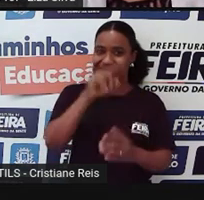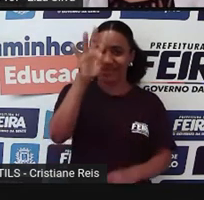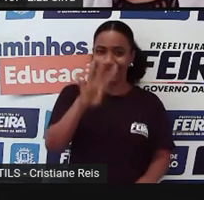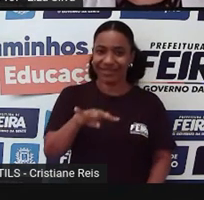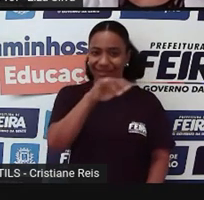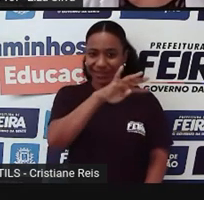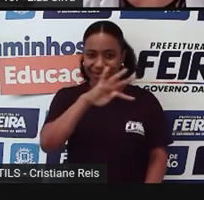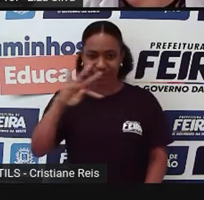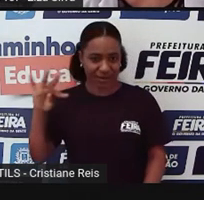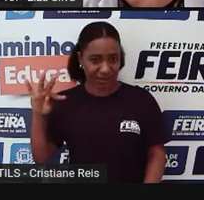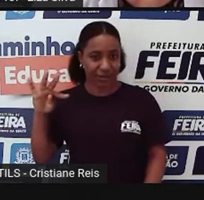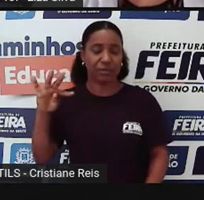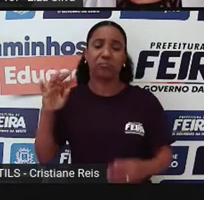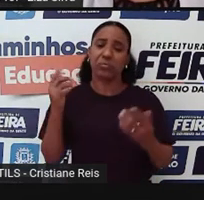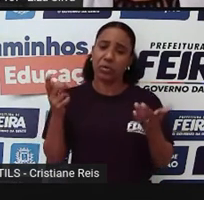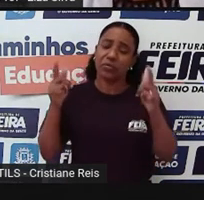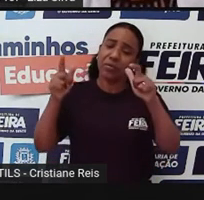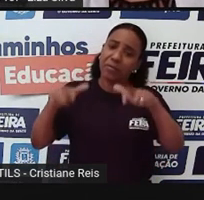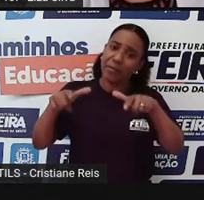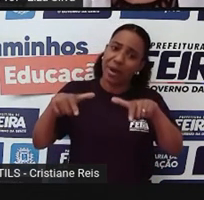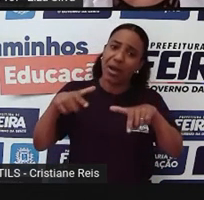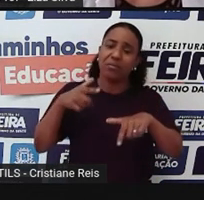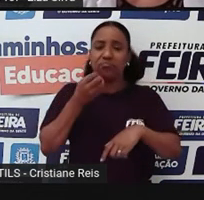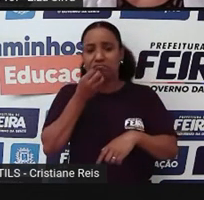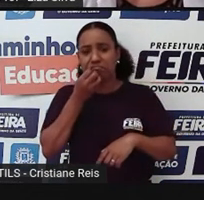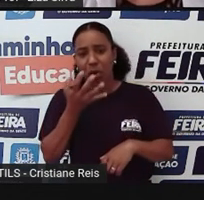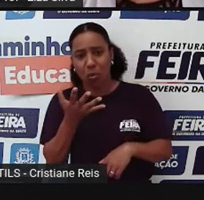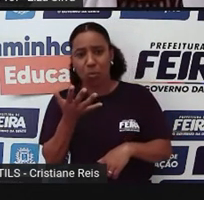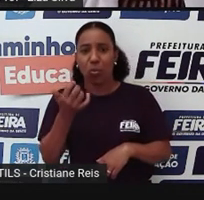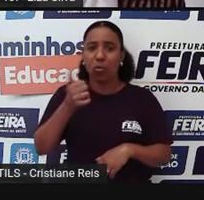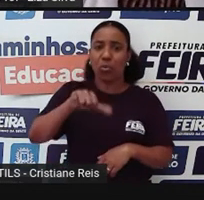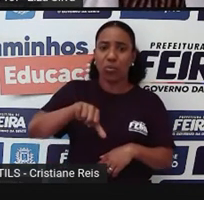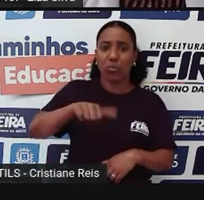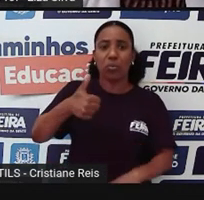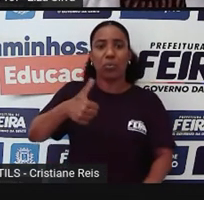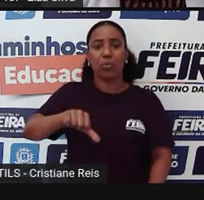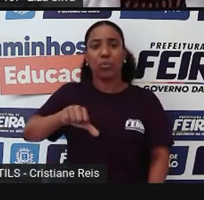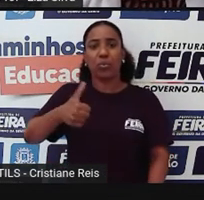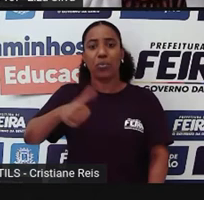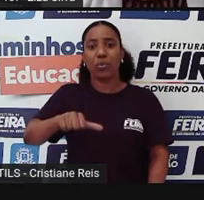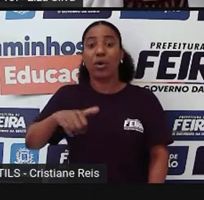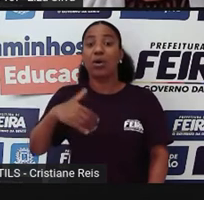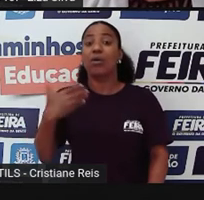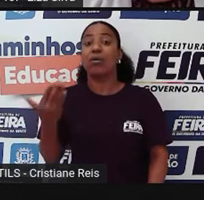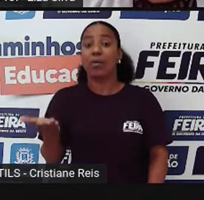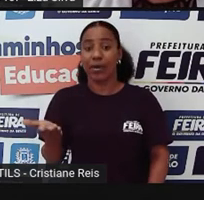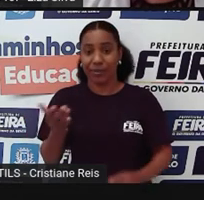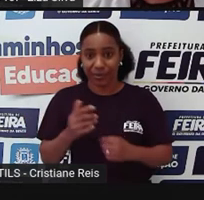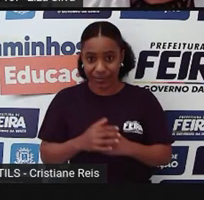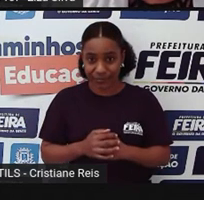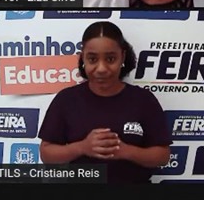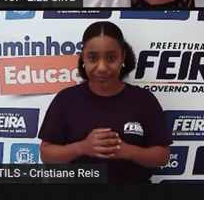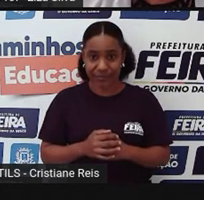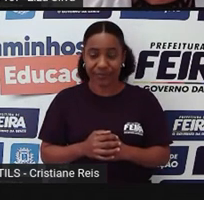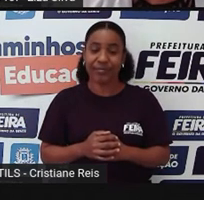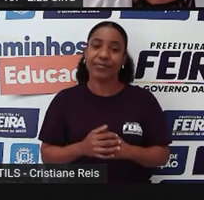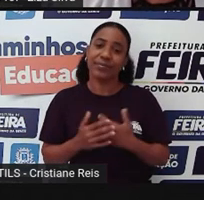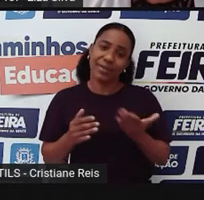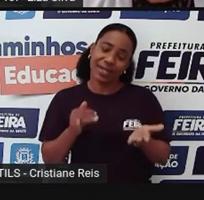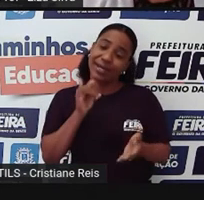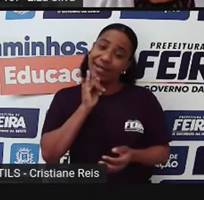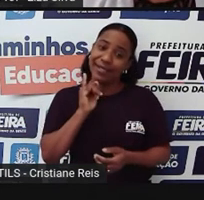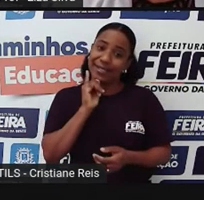de acordo com a sua realidade Como é o seu olho você pode dizer que hora que